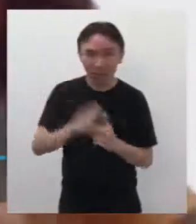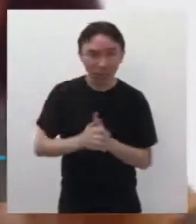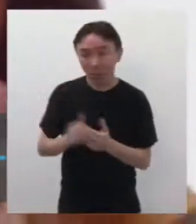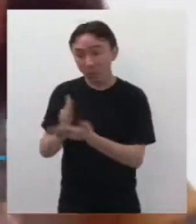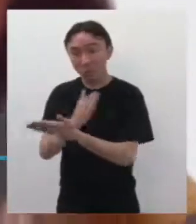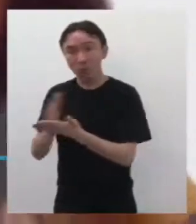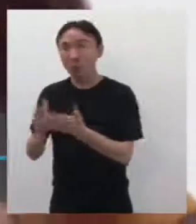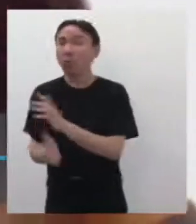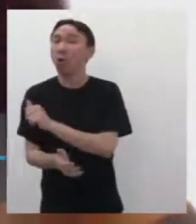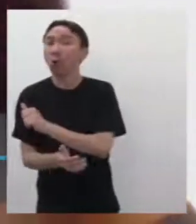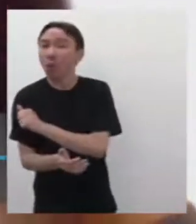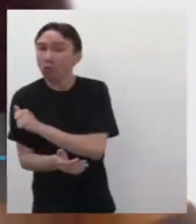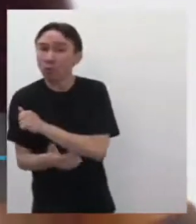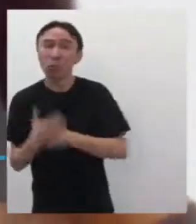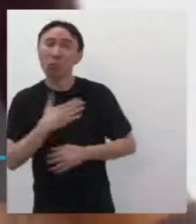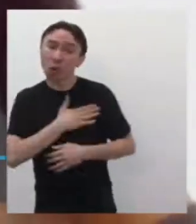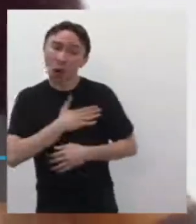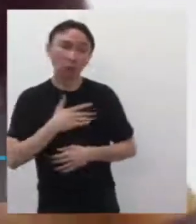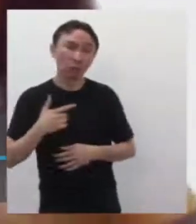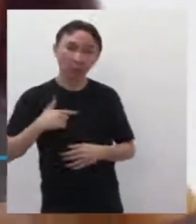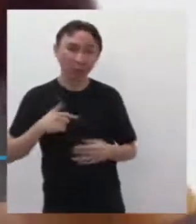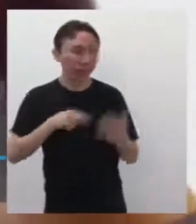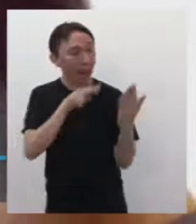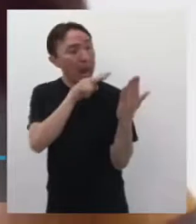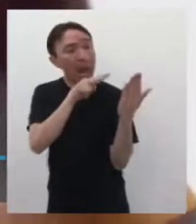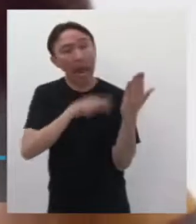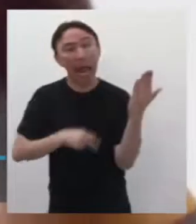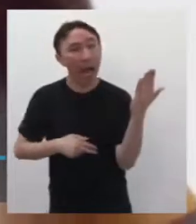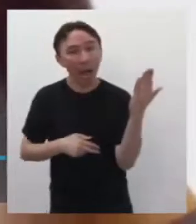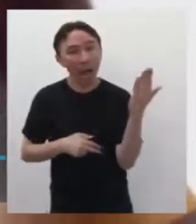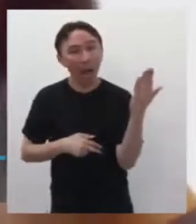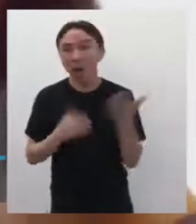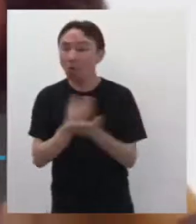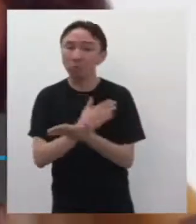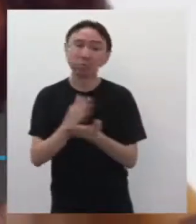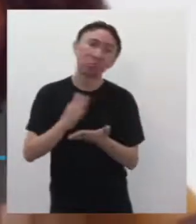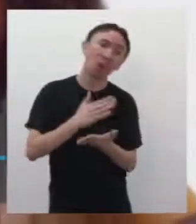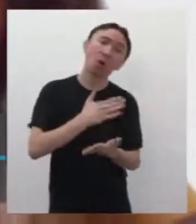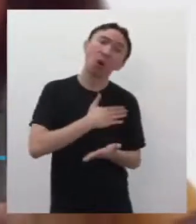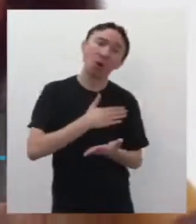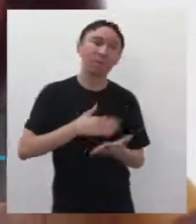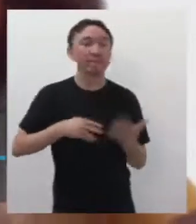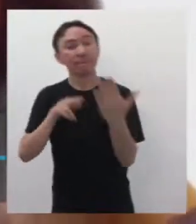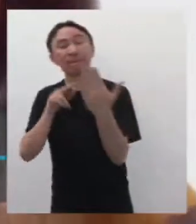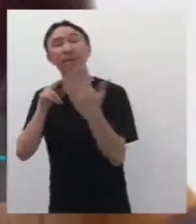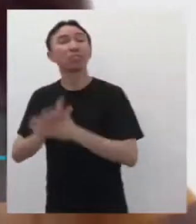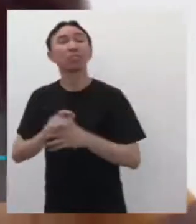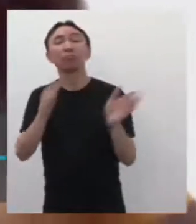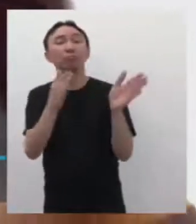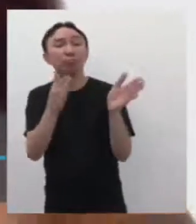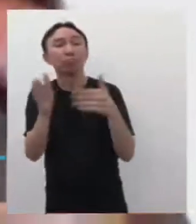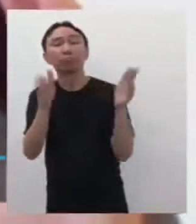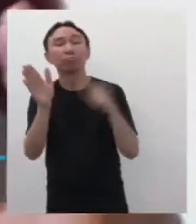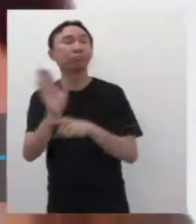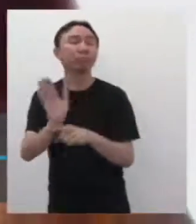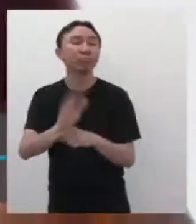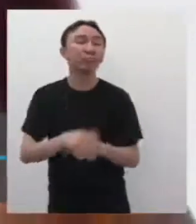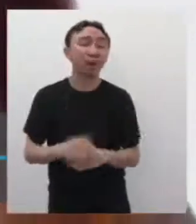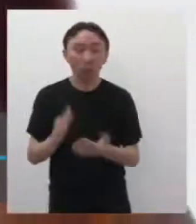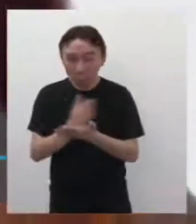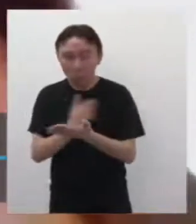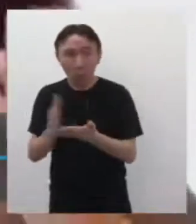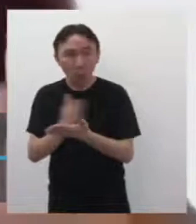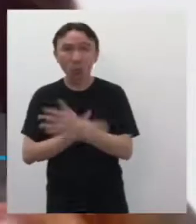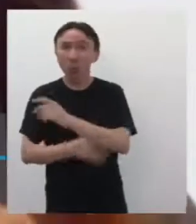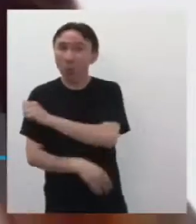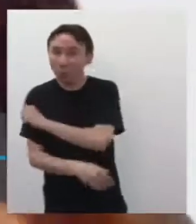aula, outros vão preferir ouvir a aula. Alguns alunos vão preferir fazer os testes antes de ouvir a aula, mas